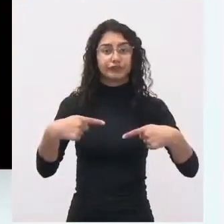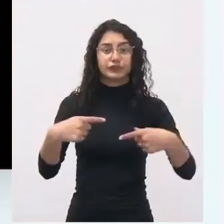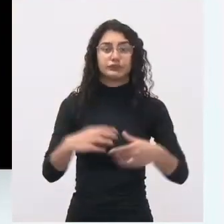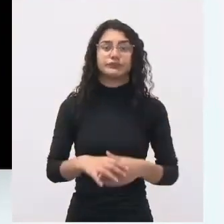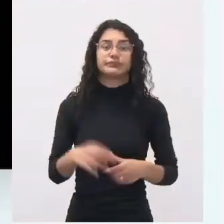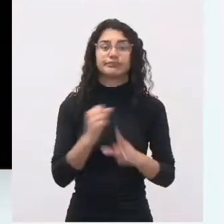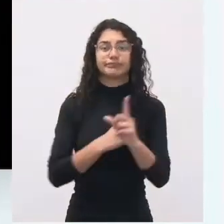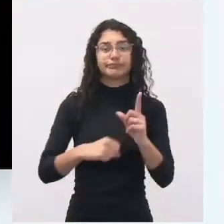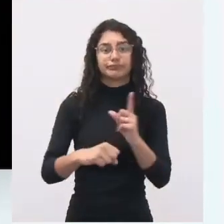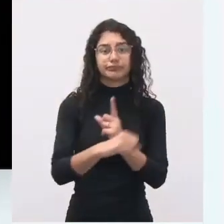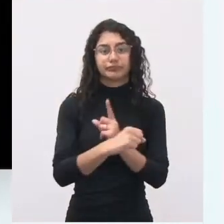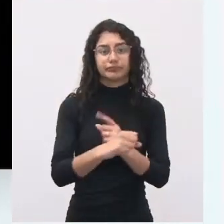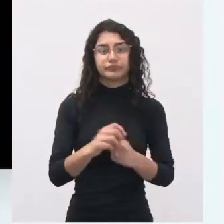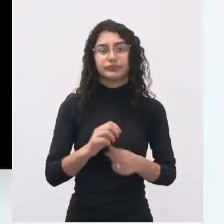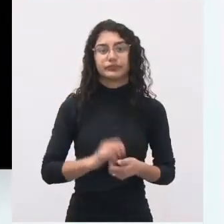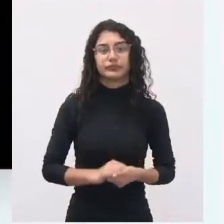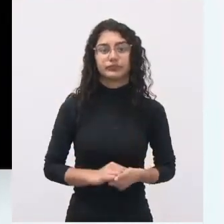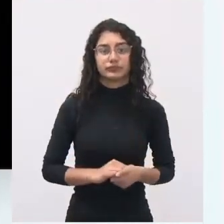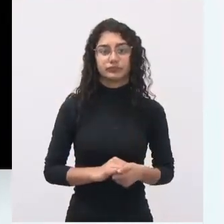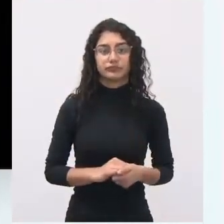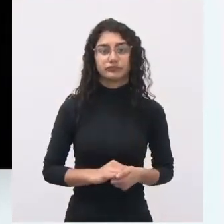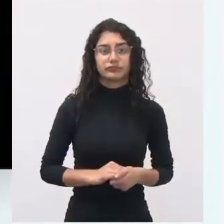hoje.